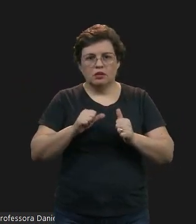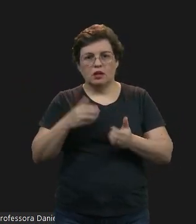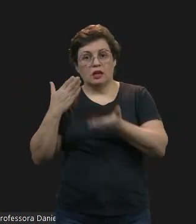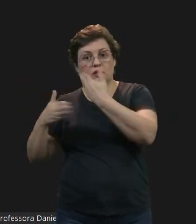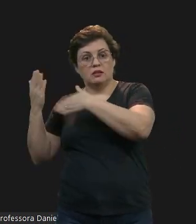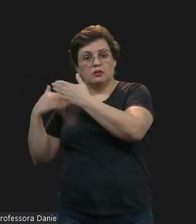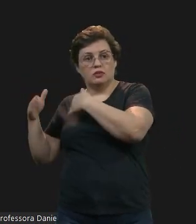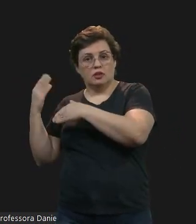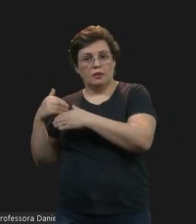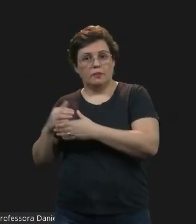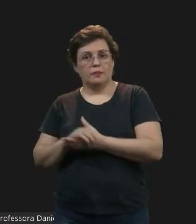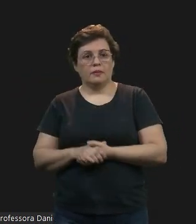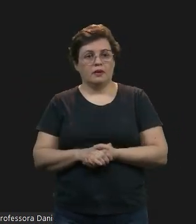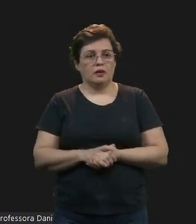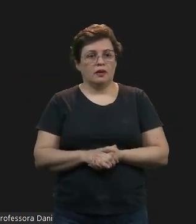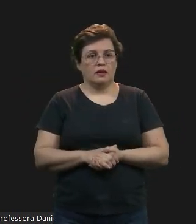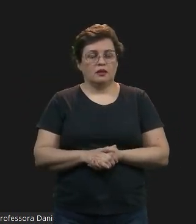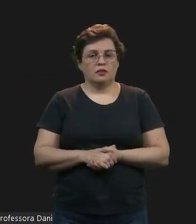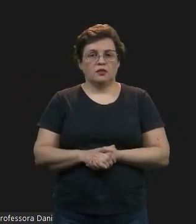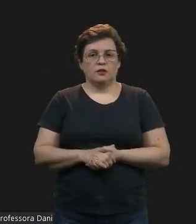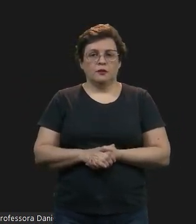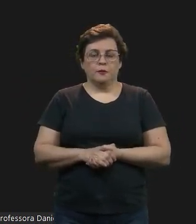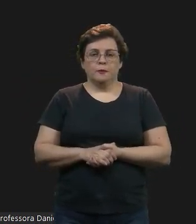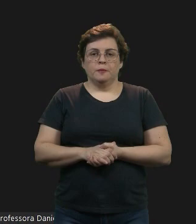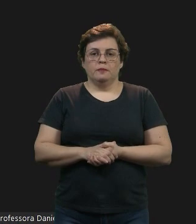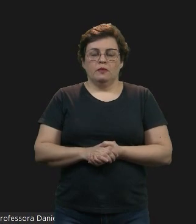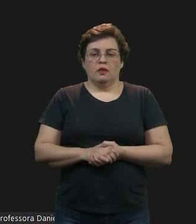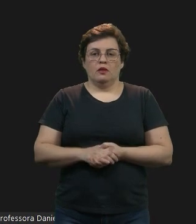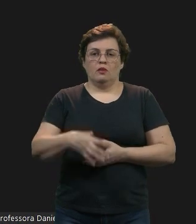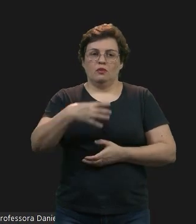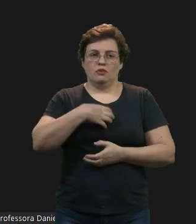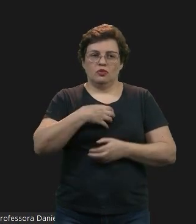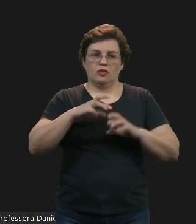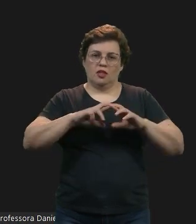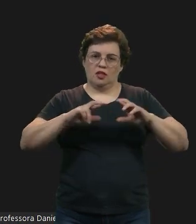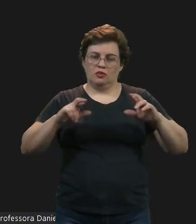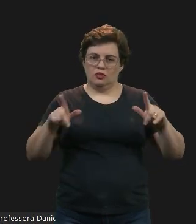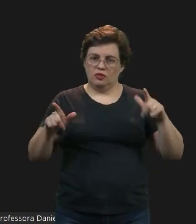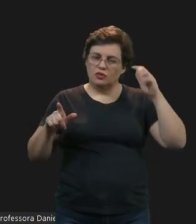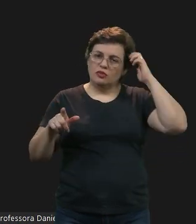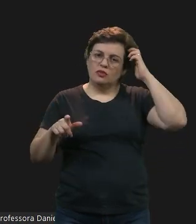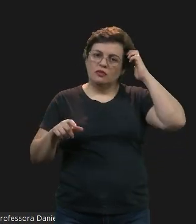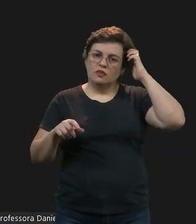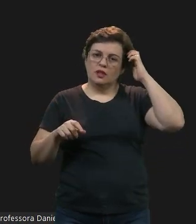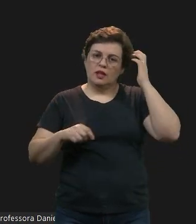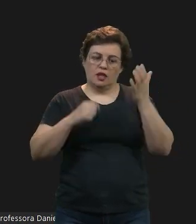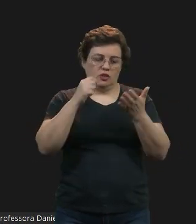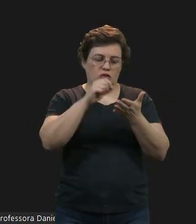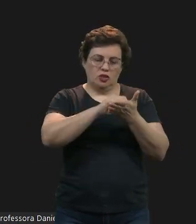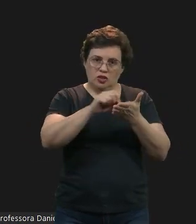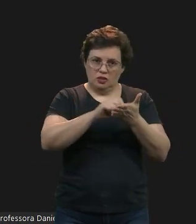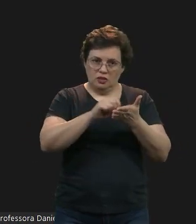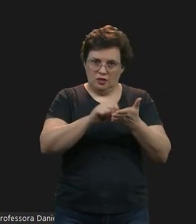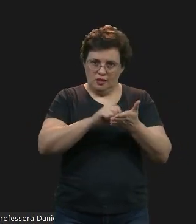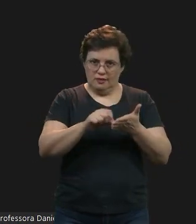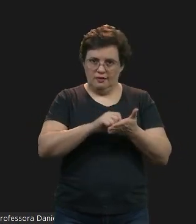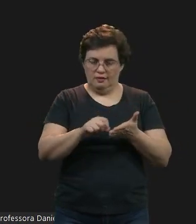chumbo e nascia a impressão offset. Virou digitador de máquina chamada Compôncer. Em